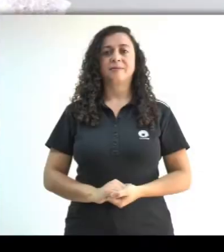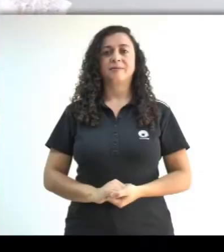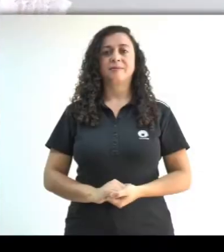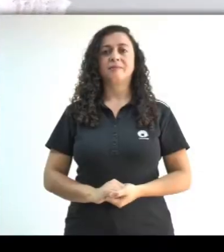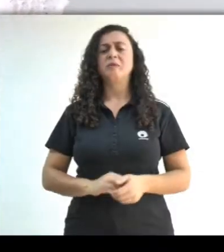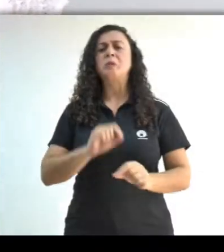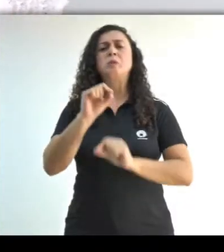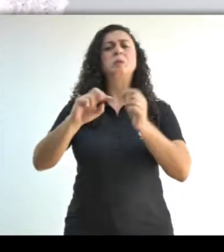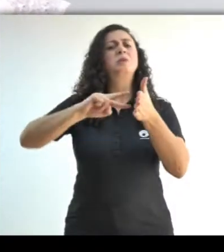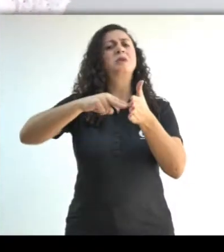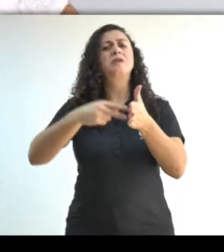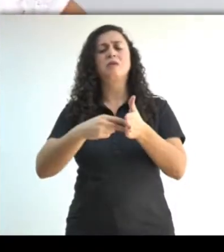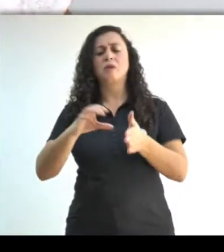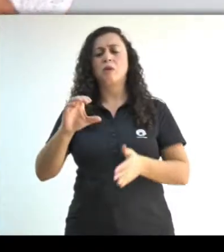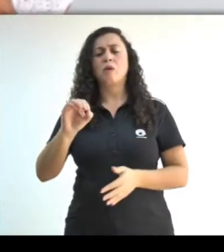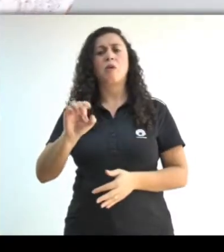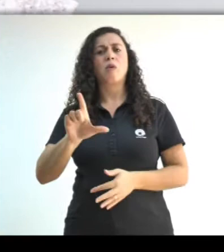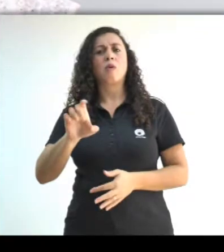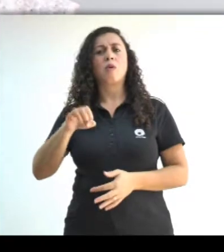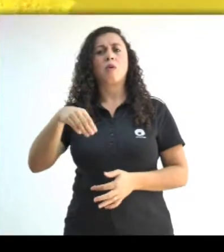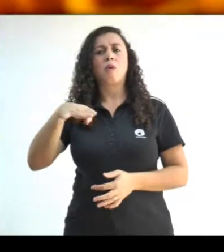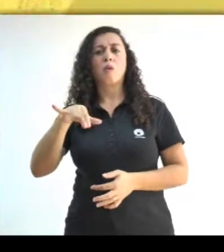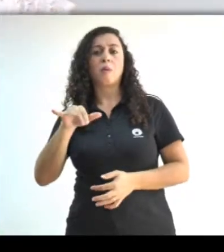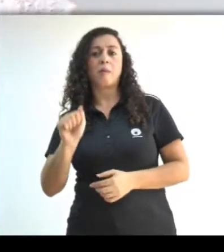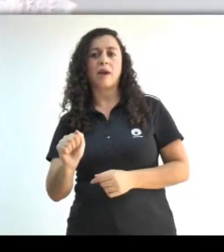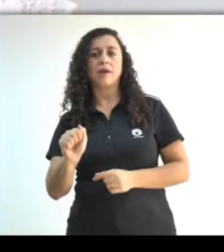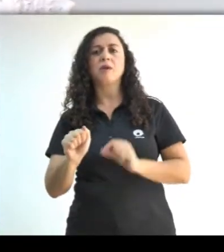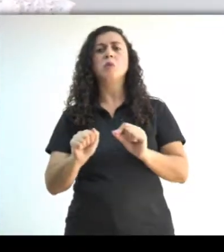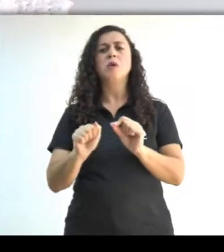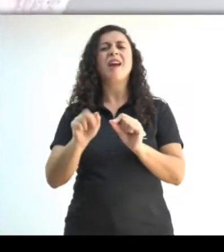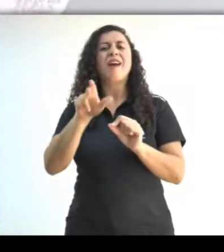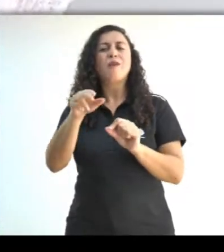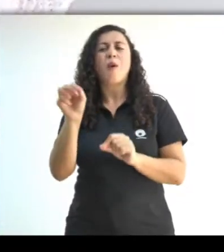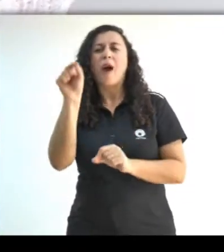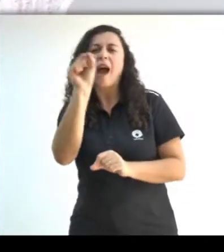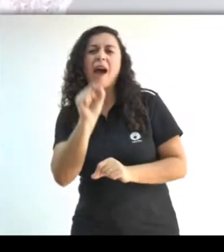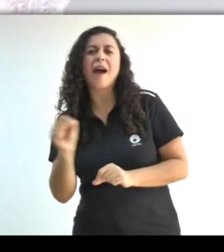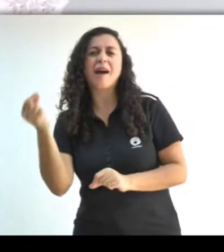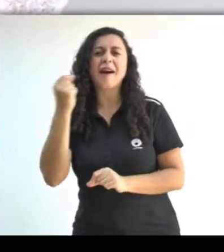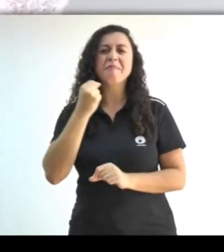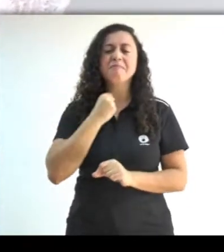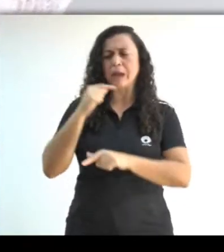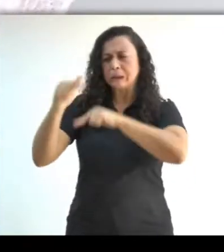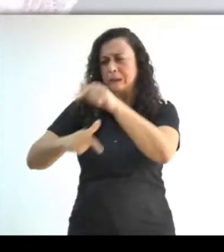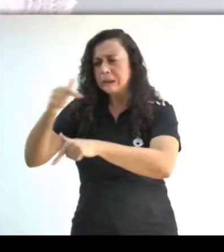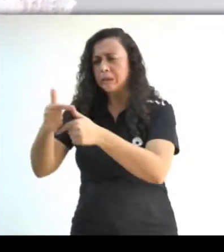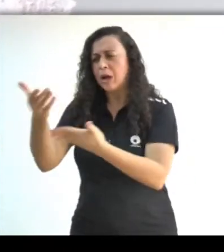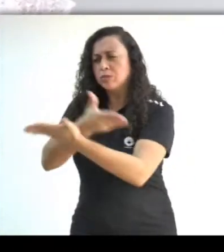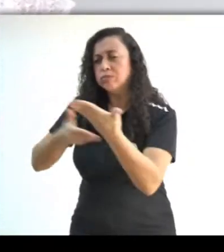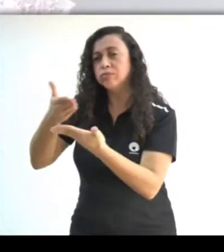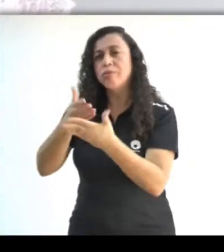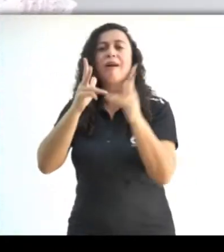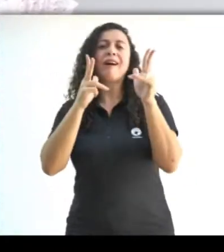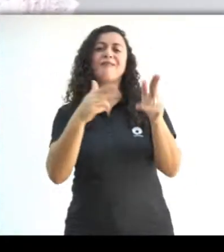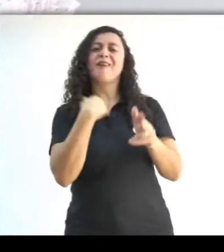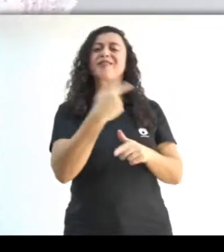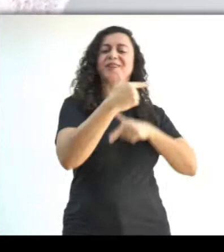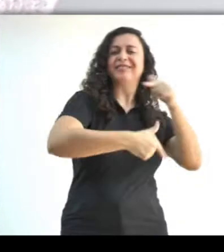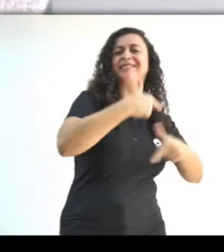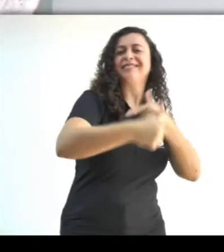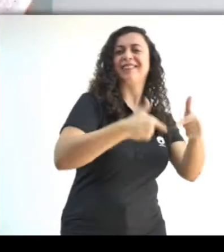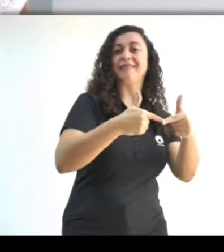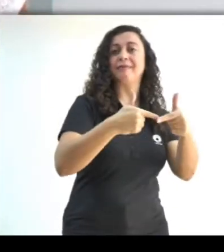O que é modo colmeia? É trabalharmos como uma colmeia, um trabalho coletivo, um trabalho que